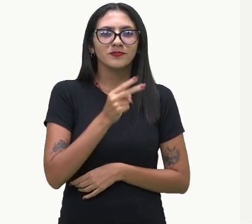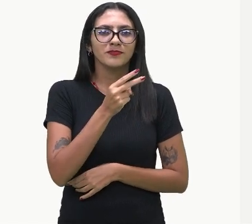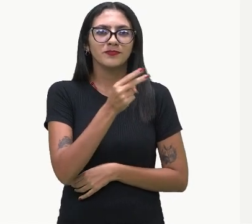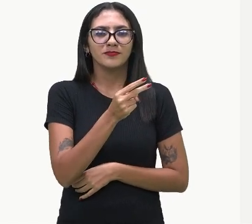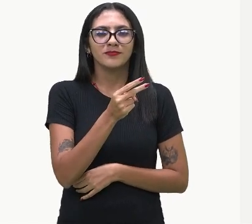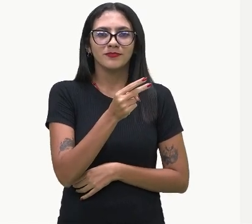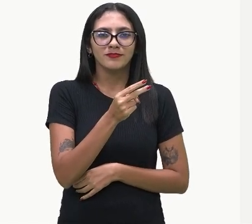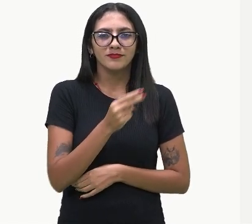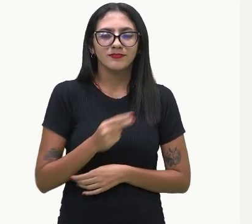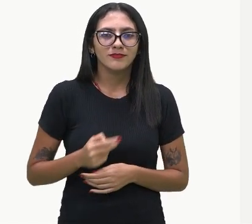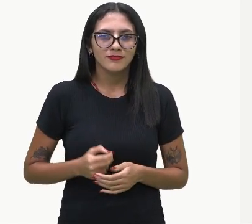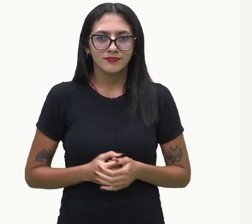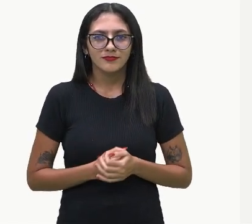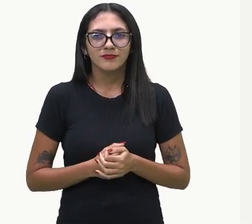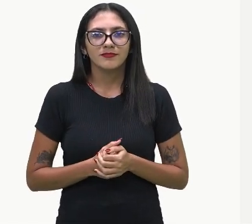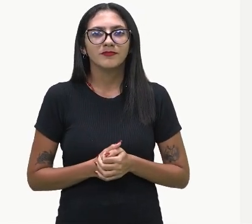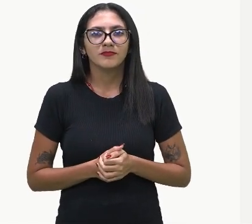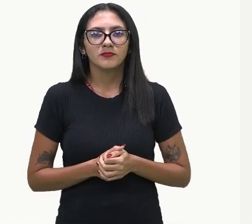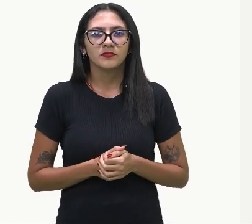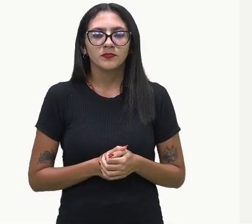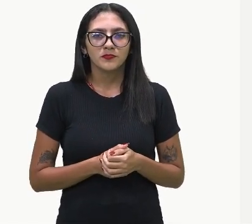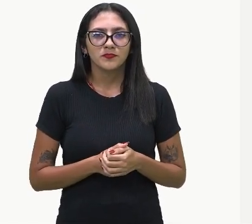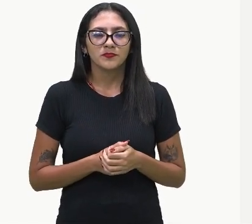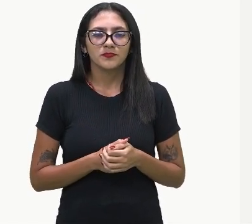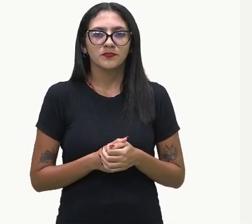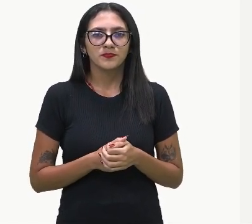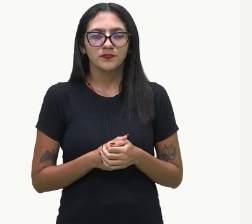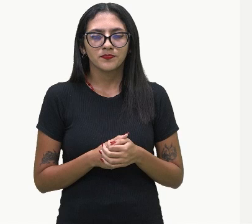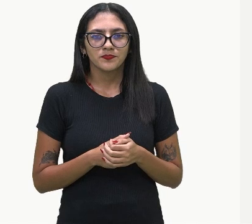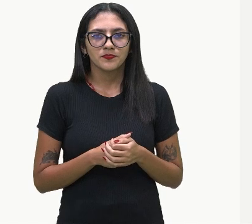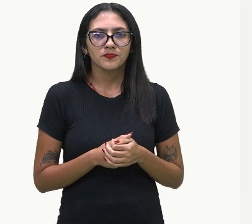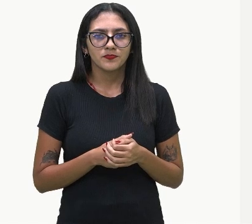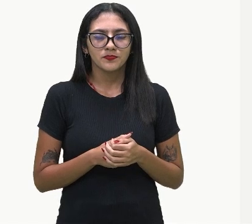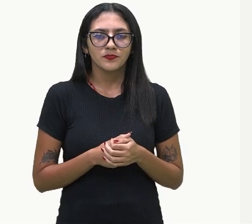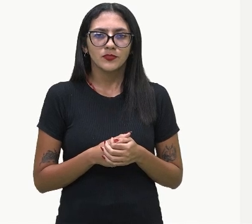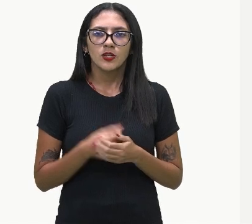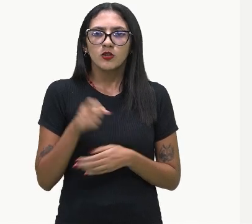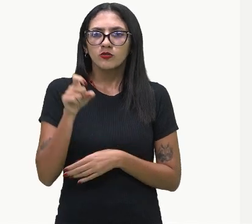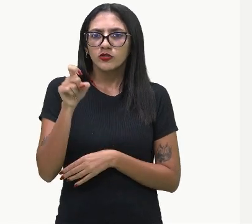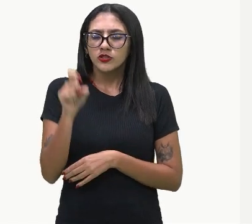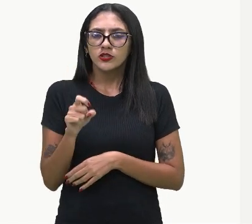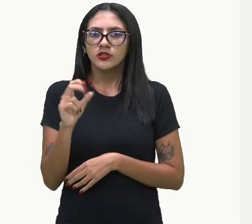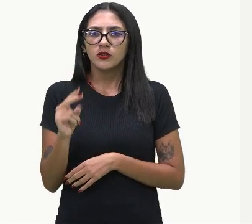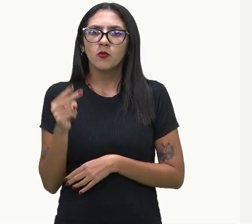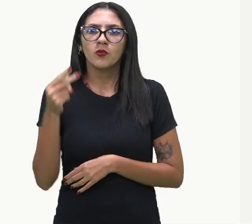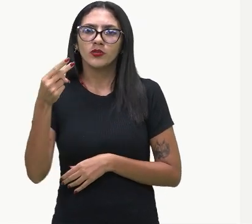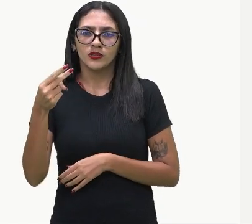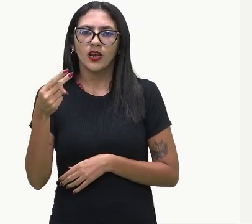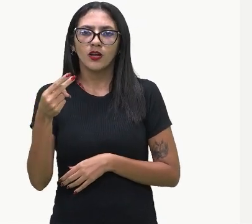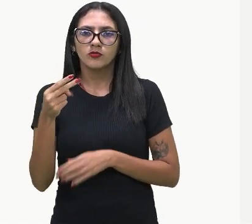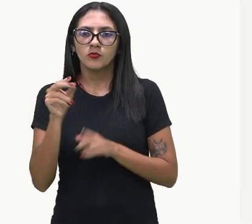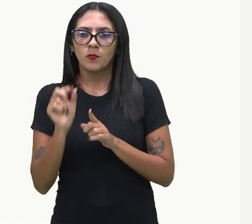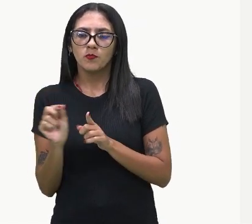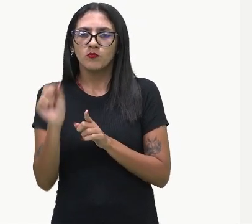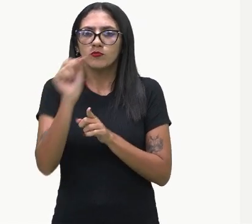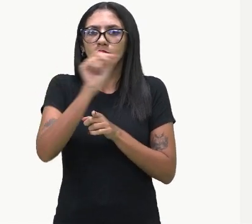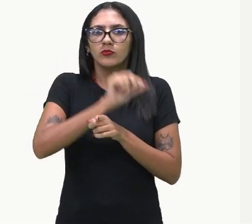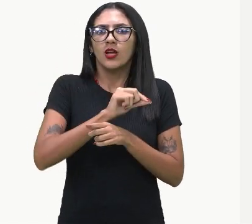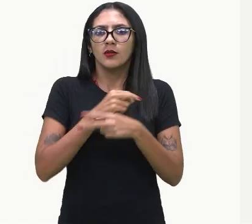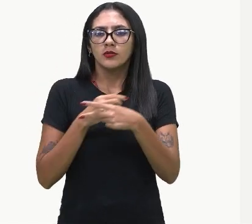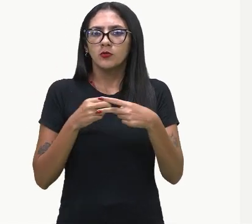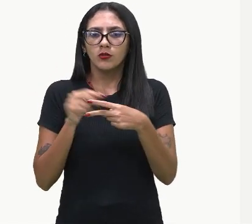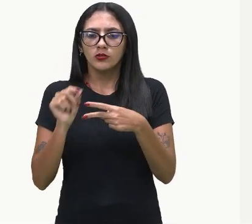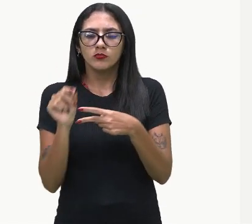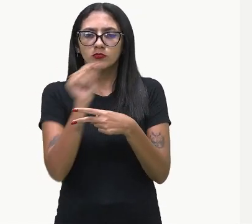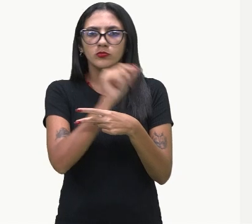O 2x, melhor, o x ao quadrado aqui é positivo. Eu vou ter que passar ele para o outro lado,